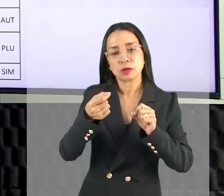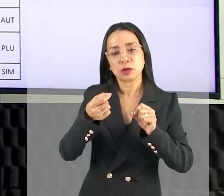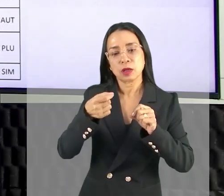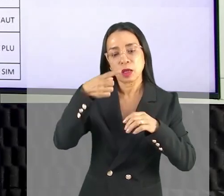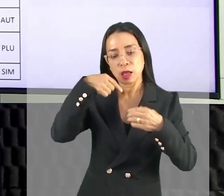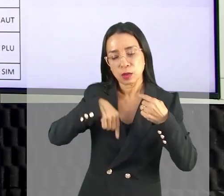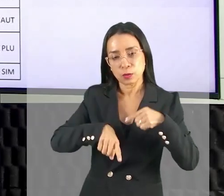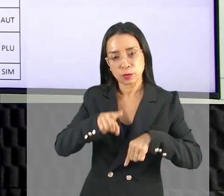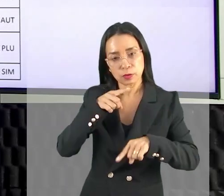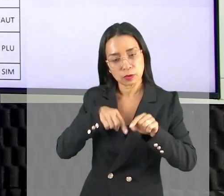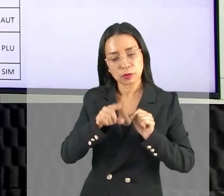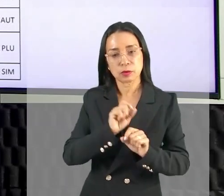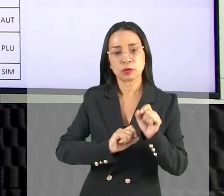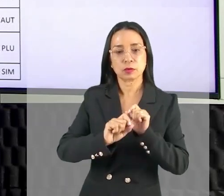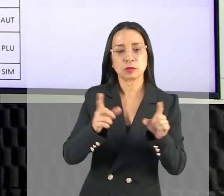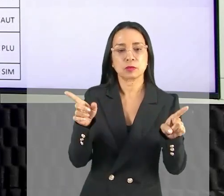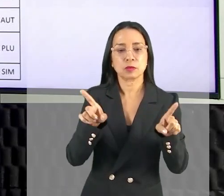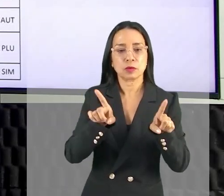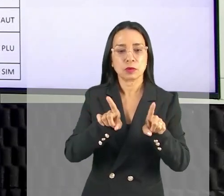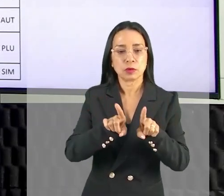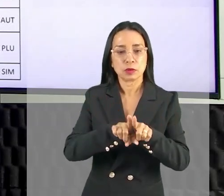forma autotrófica,